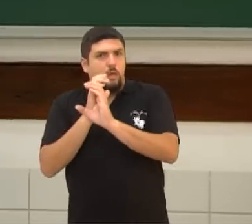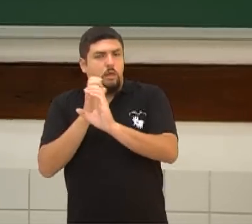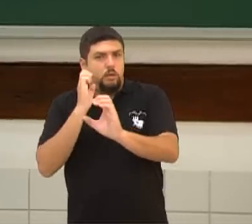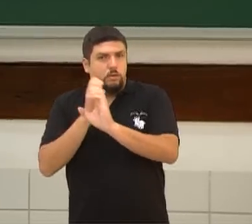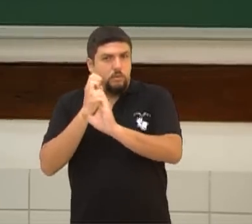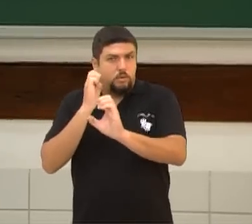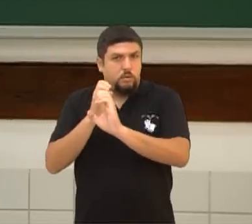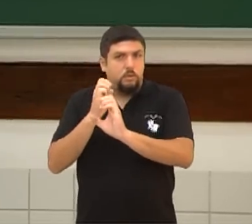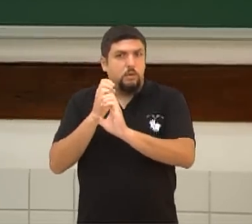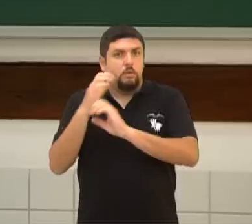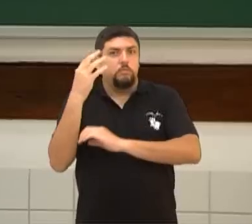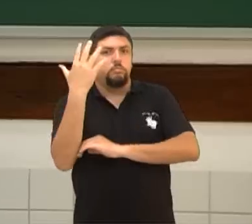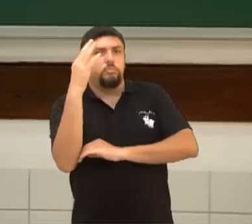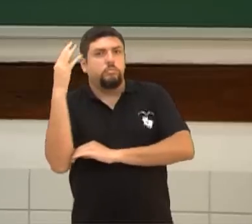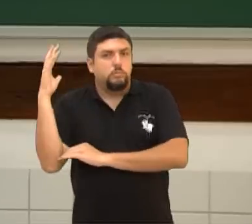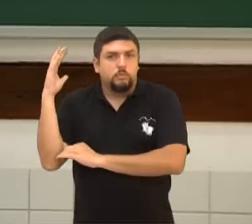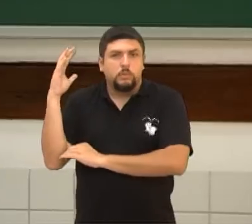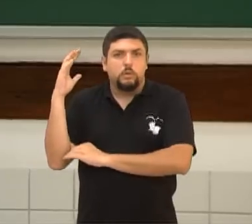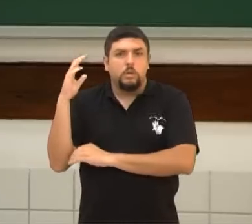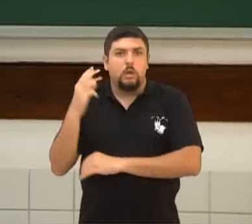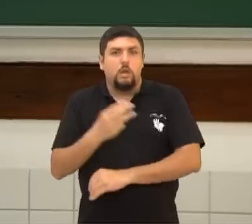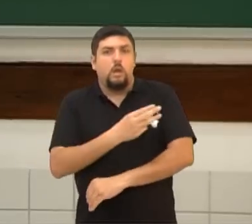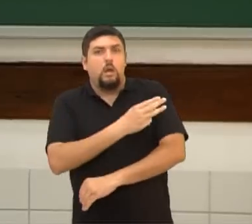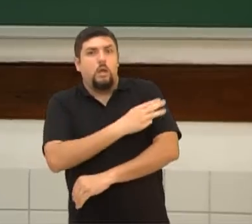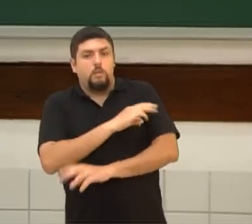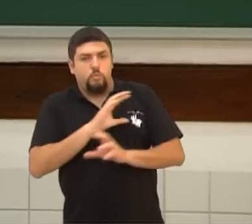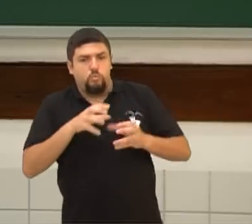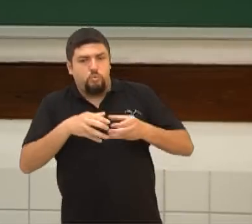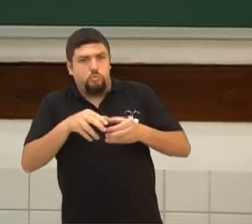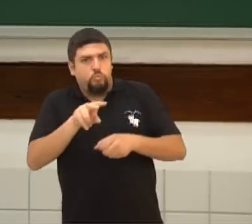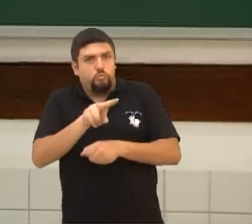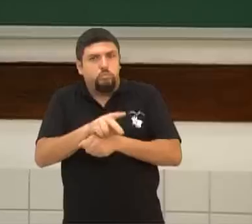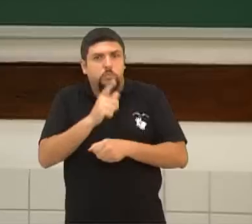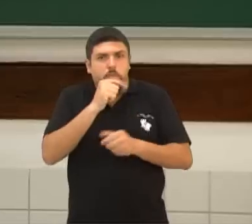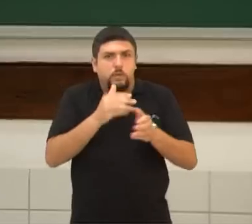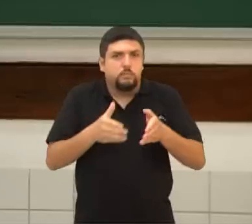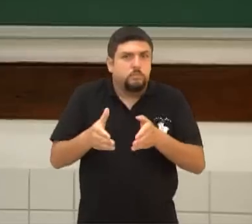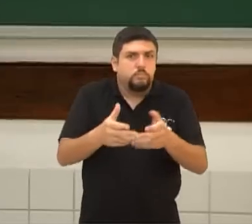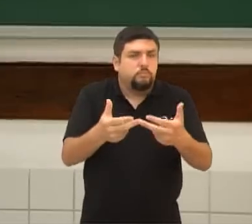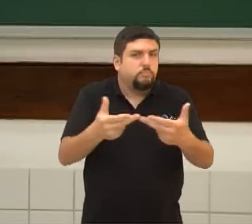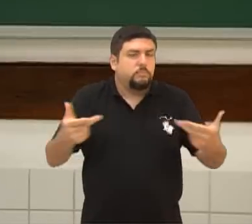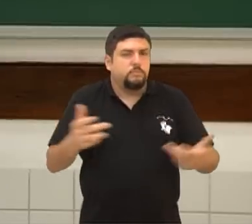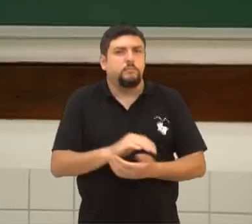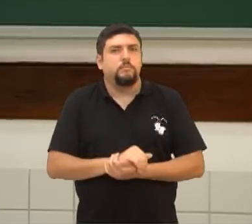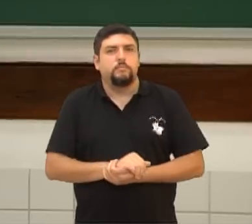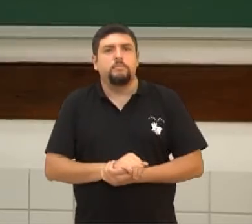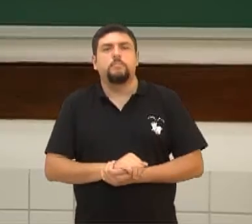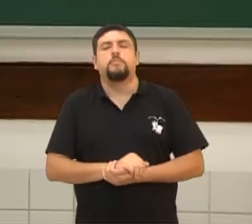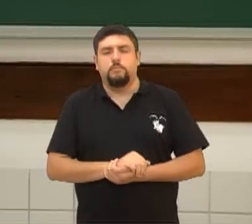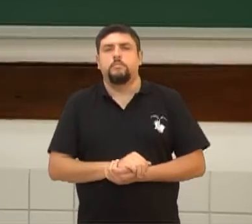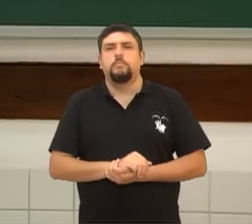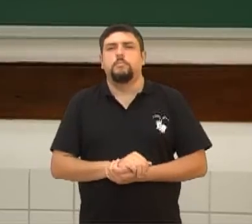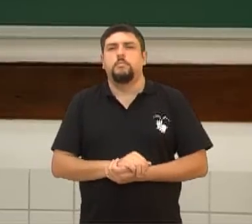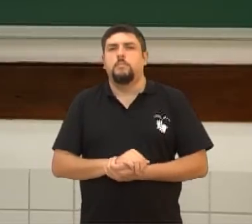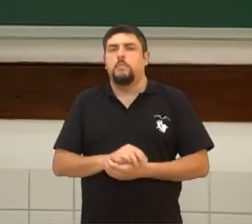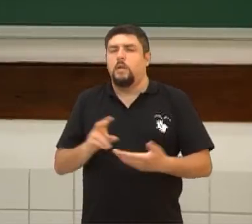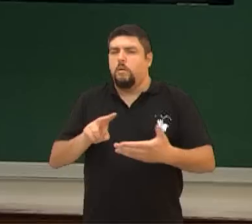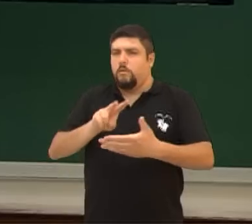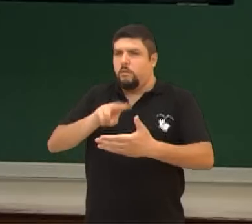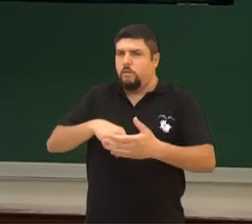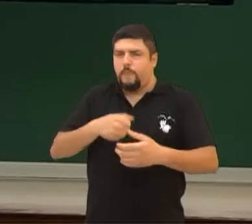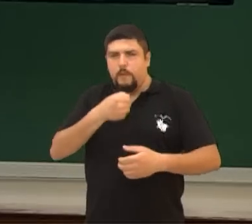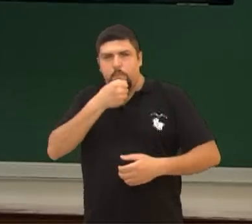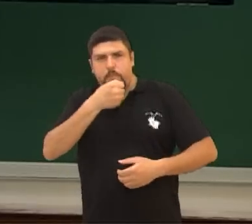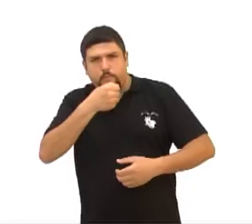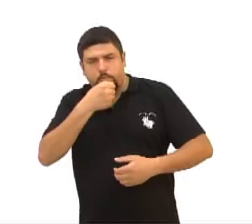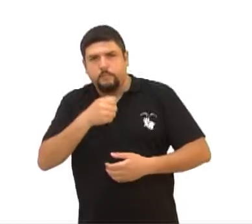membro dos recursos hídricos, é claro que tem que ser por aí, né? Vamos ler um trecho da entrevista agora? Pois